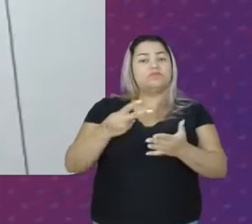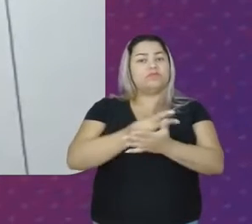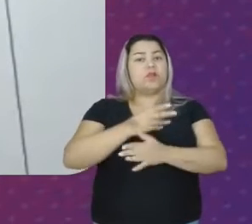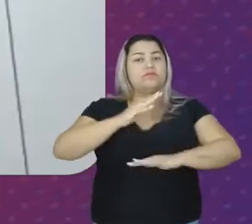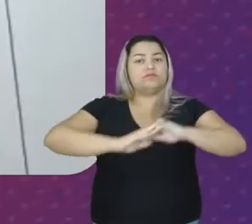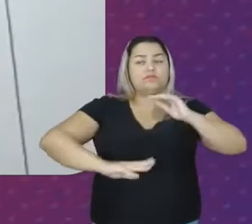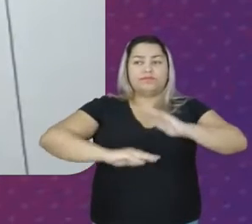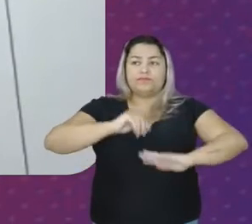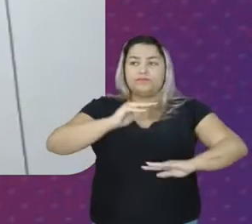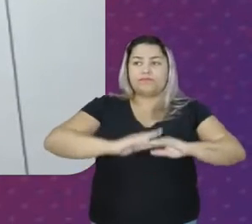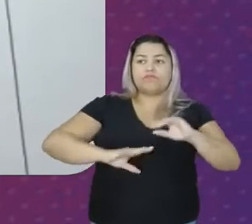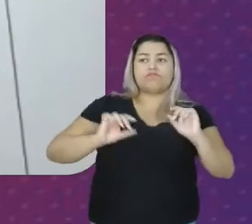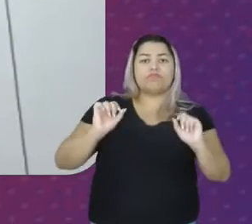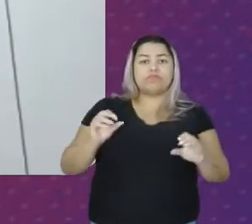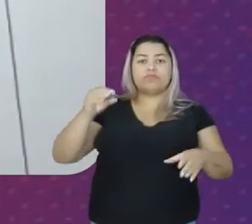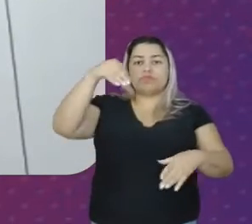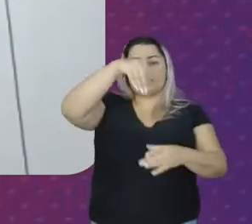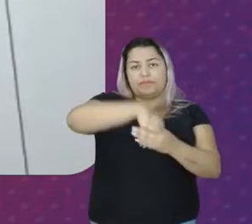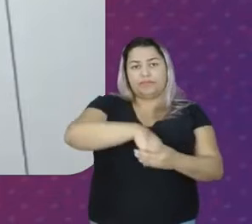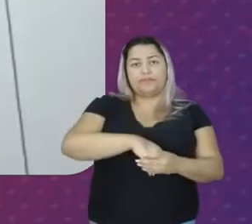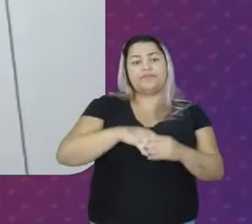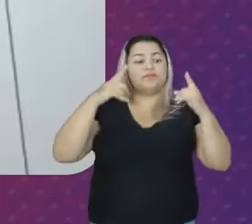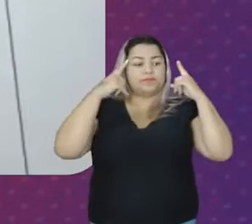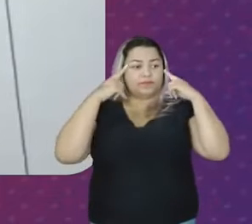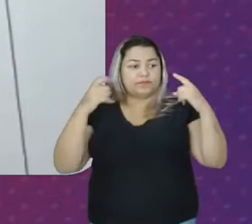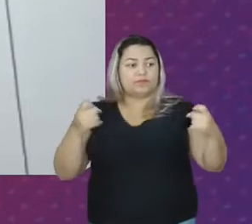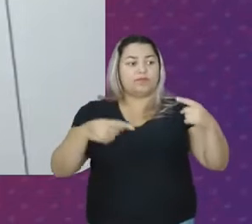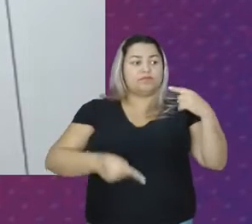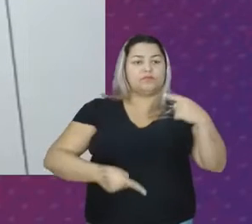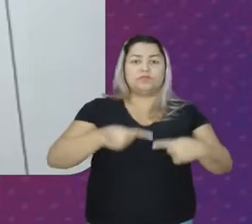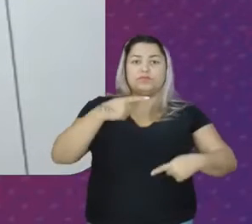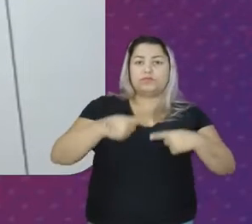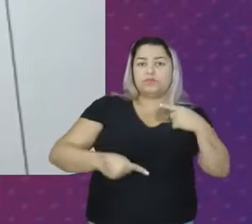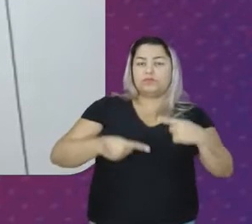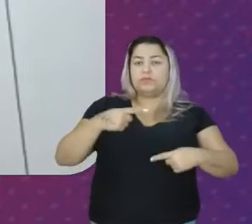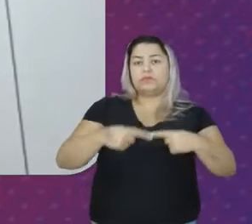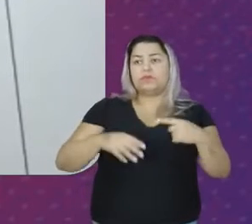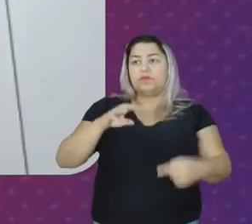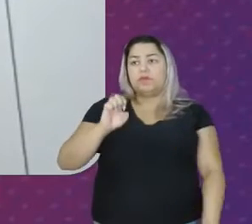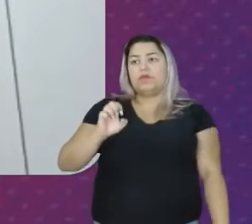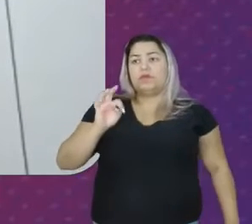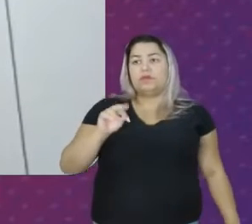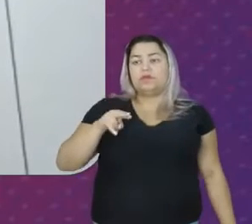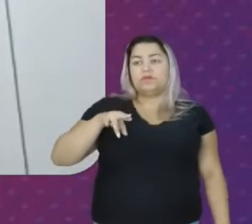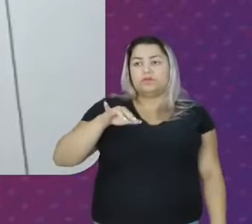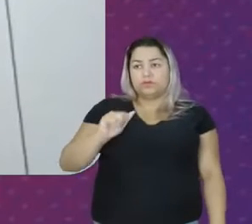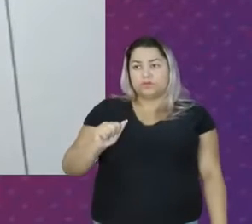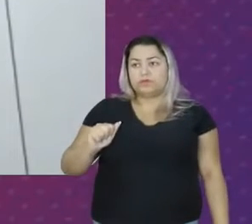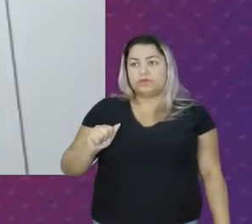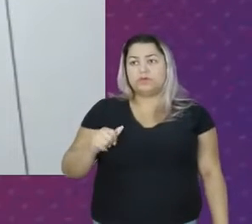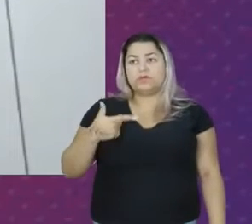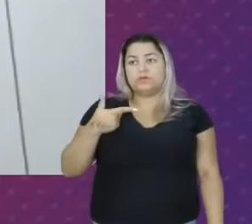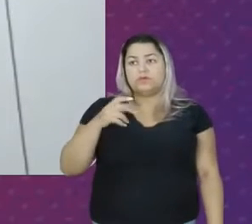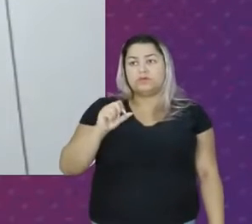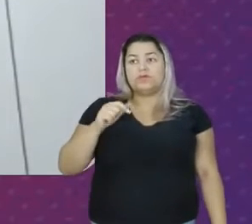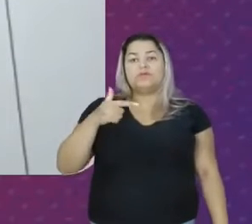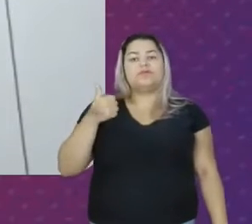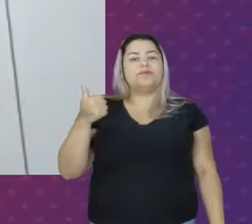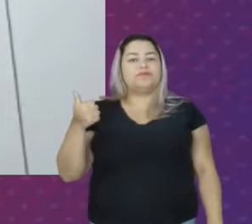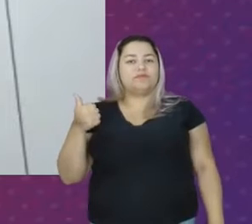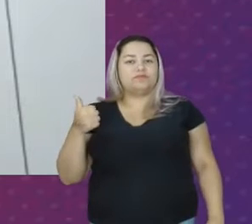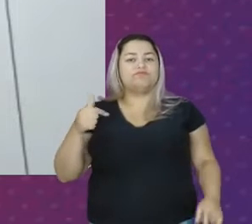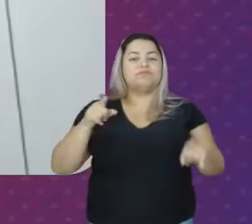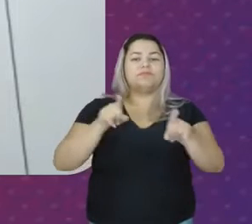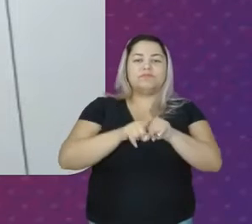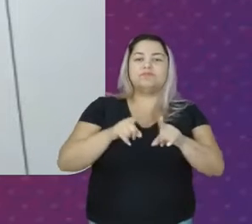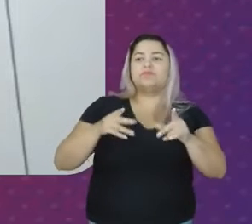ações que se encaixam dentro da violência política de gênero, raça e etnia. Então, em 2021,